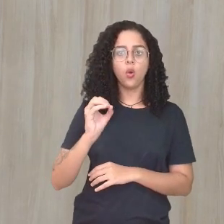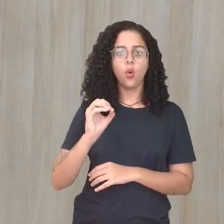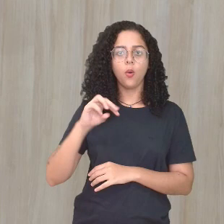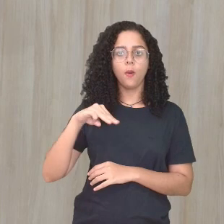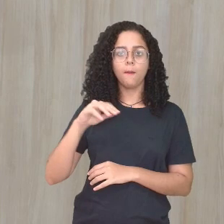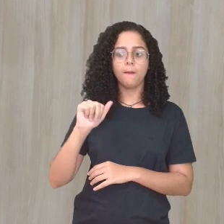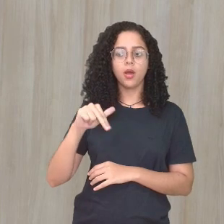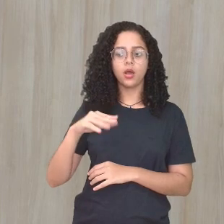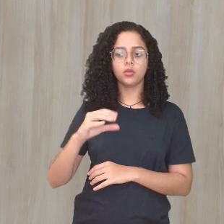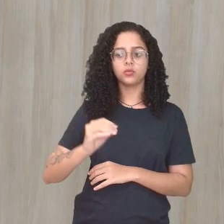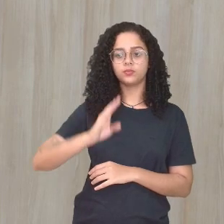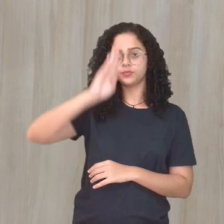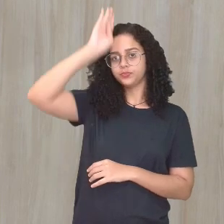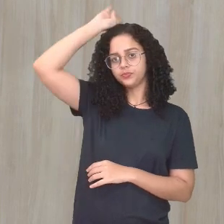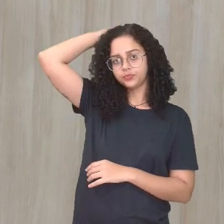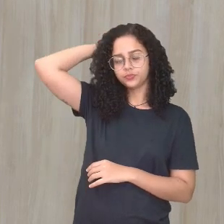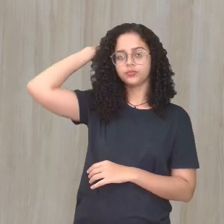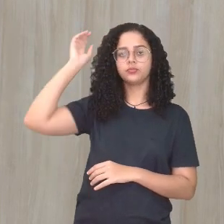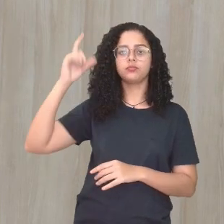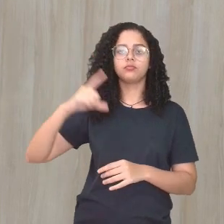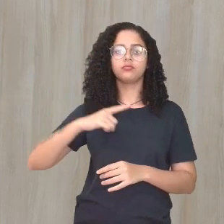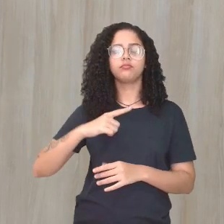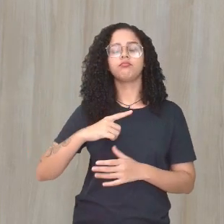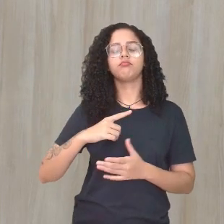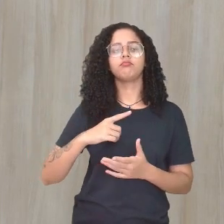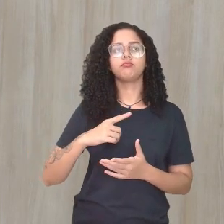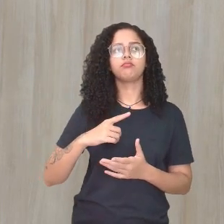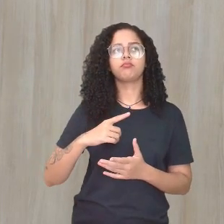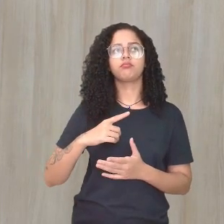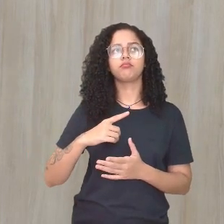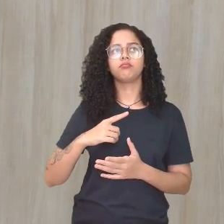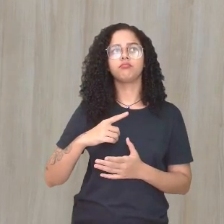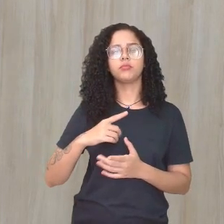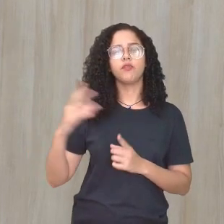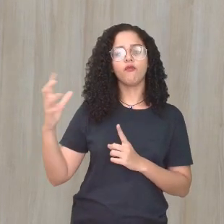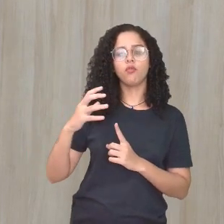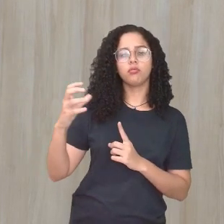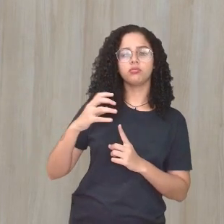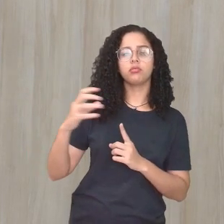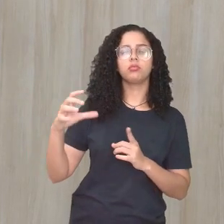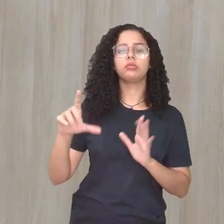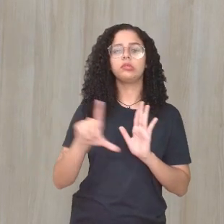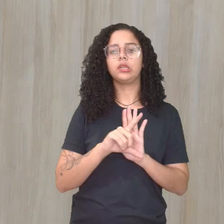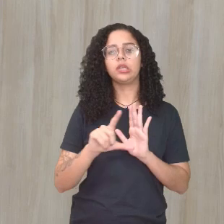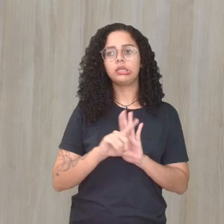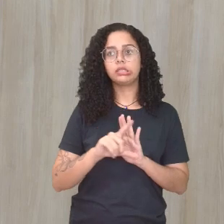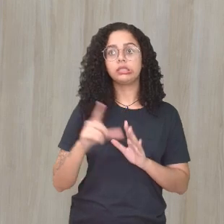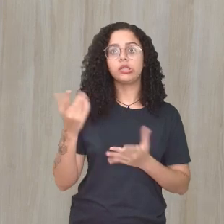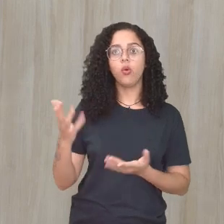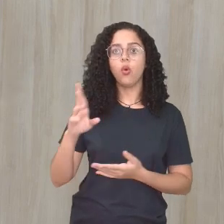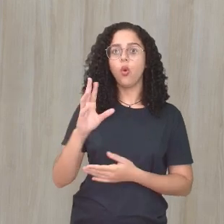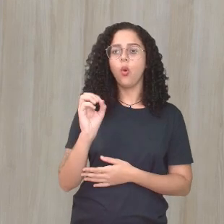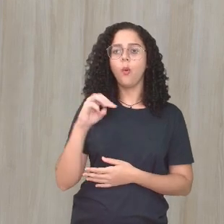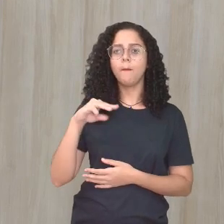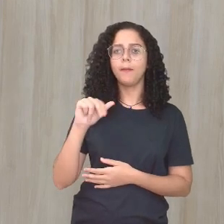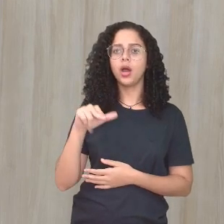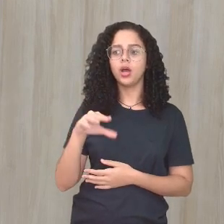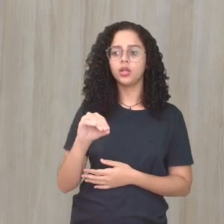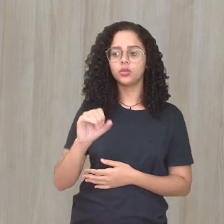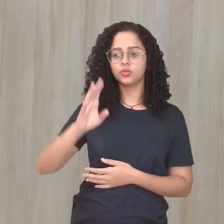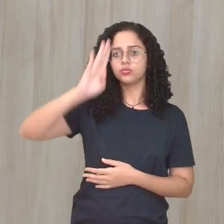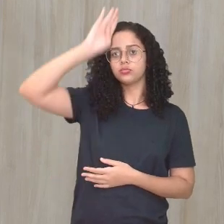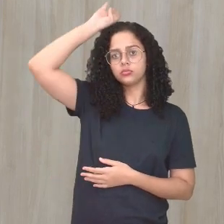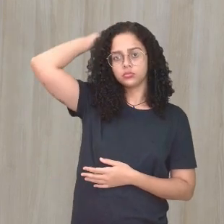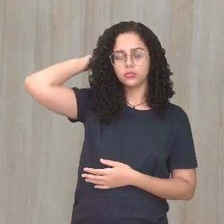se inspiravam muito nas legiões romanas, né? Então os romanos eles eram extremamente organizados no seu